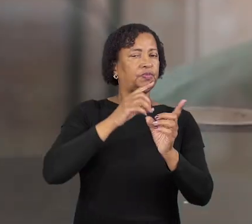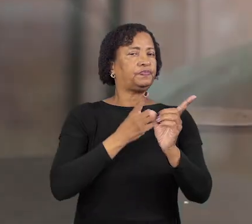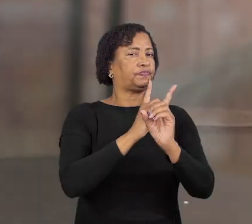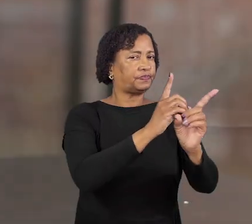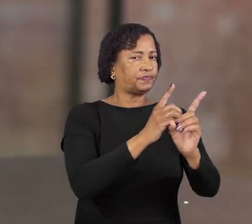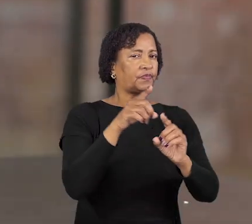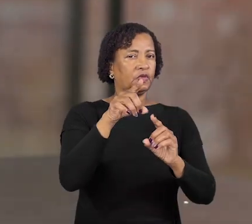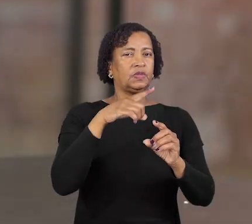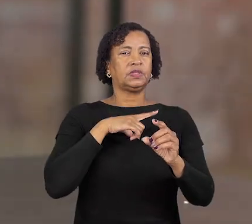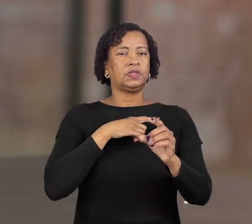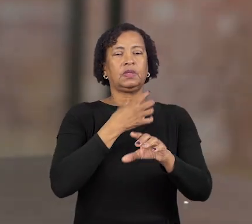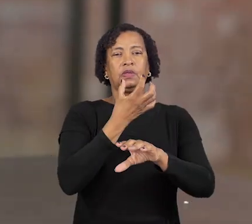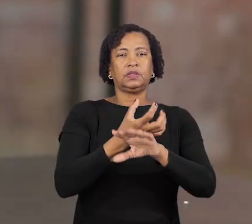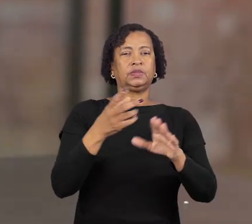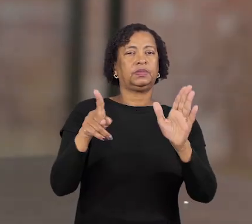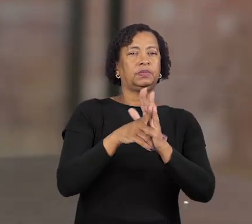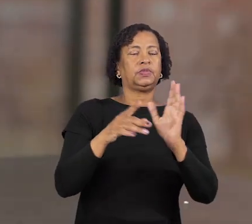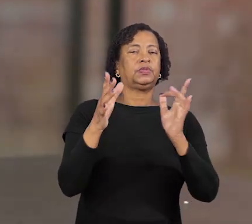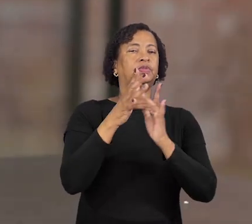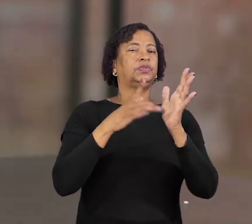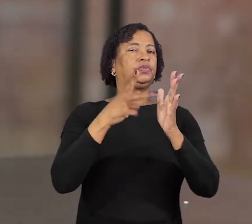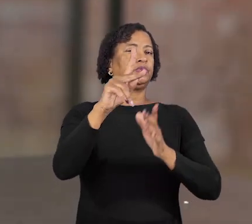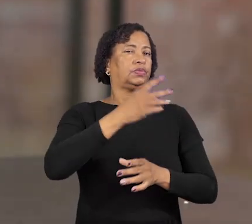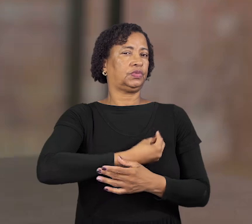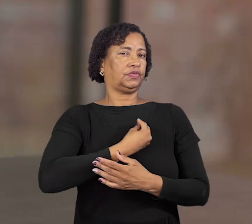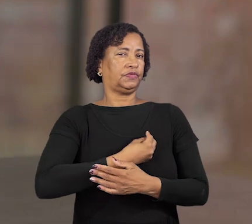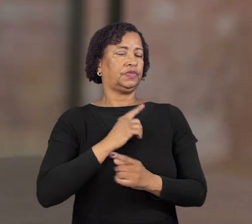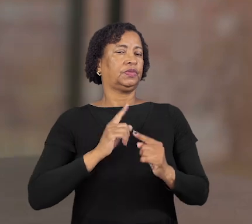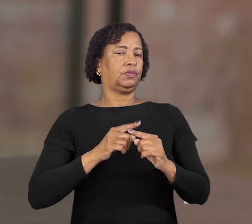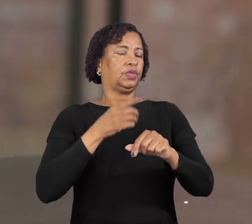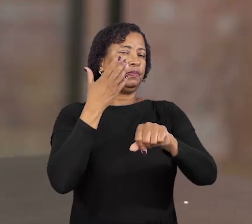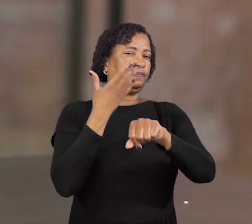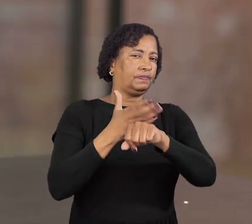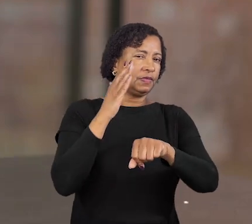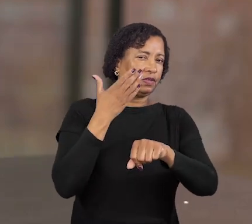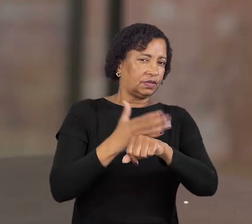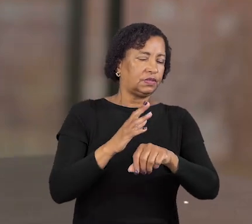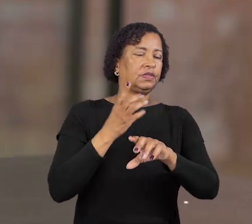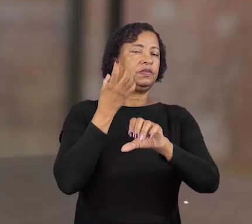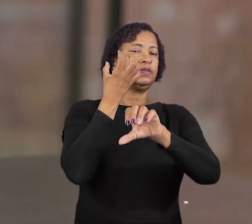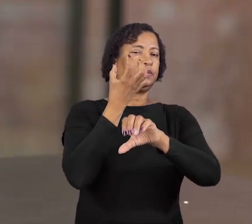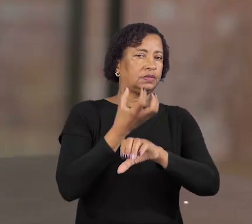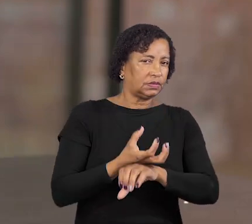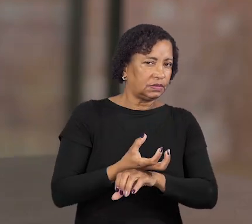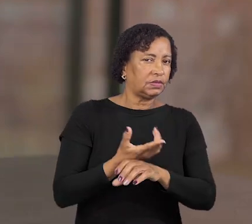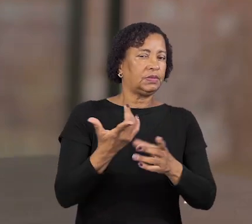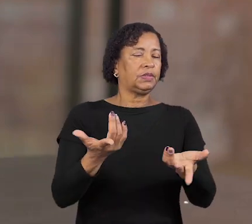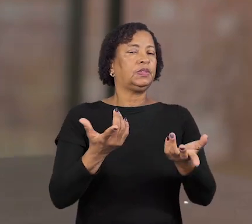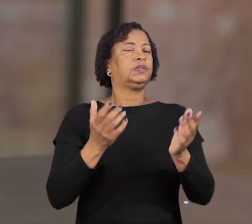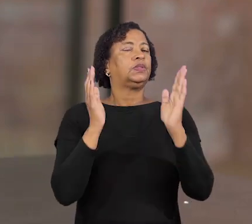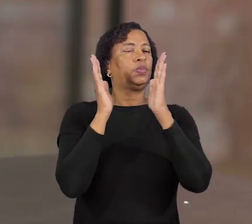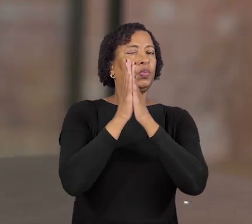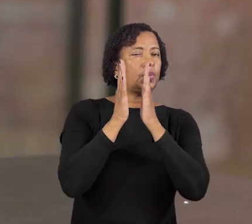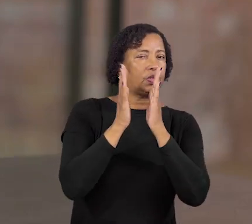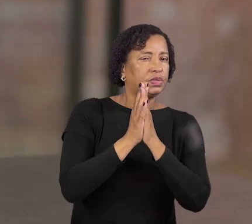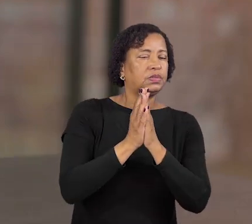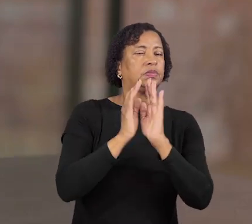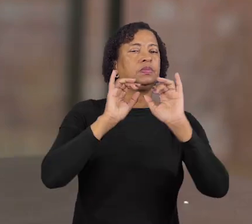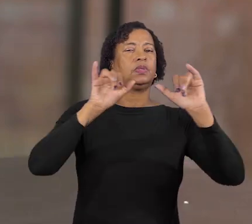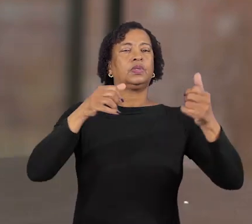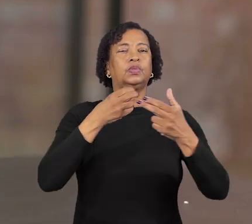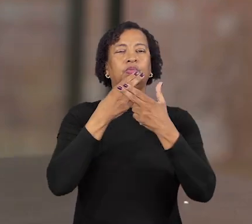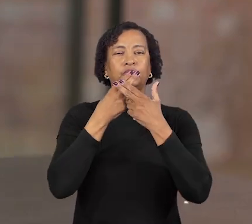discípulo. Será que você tem as disciplinas de Jesus Cristo em sua vida porque tem praticado as disciplinas da mordomia, da oração,